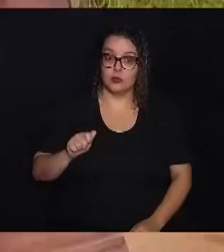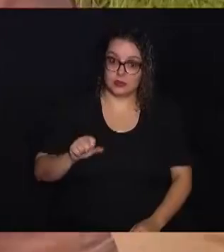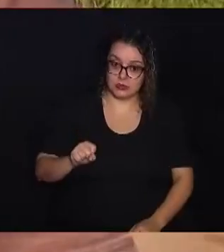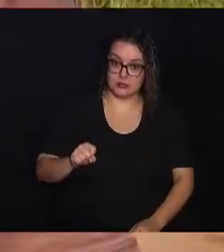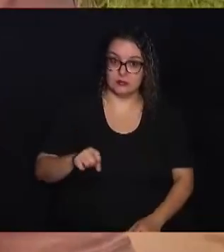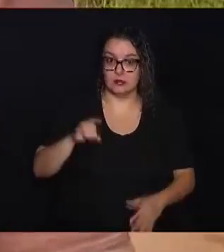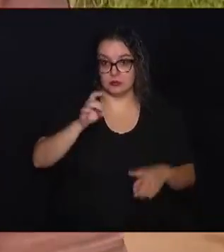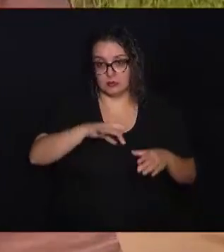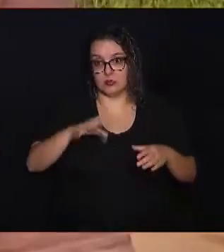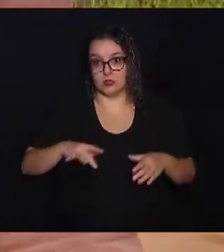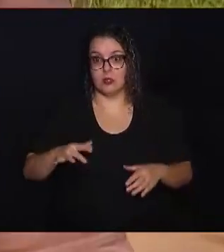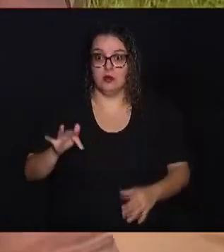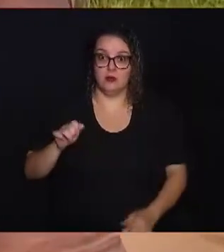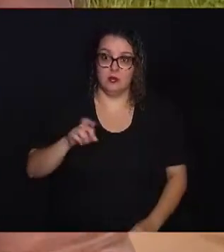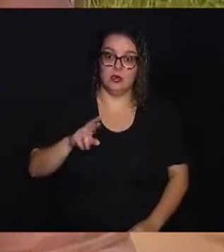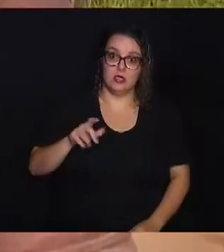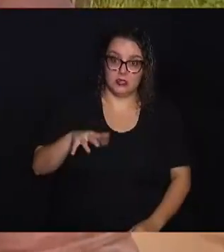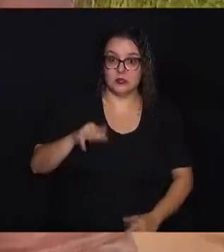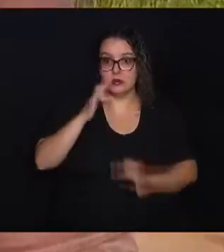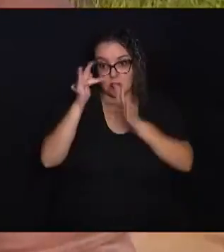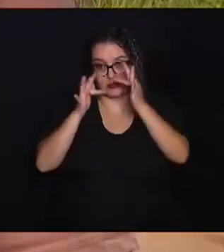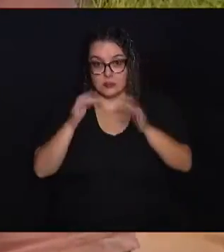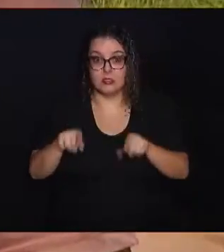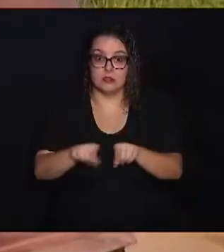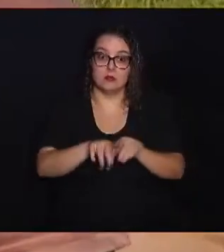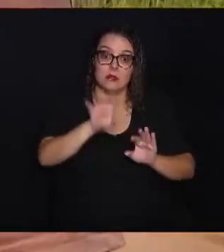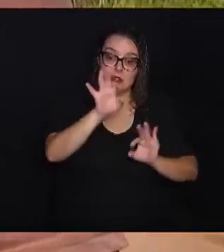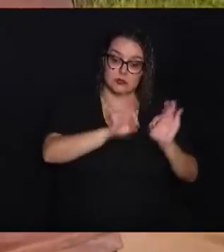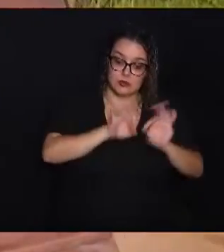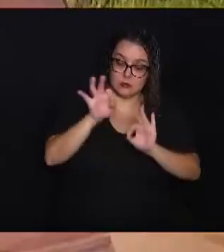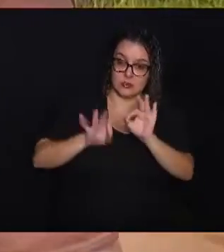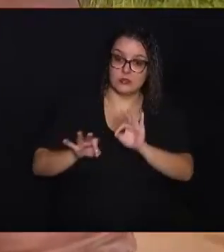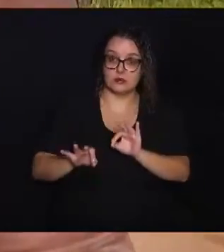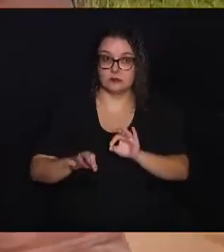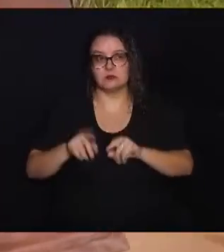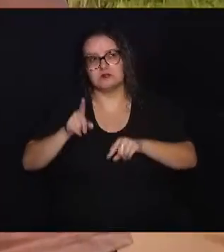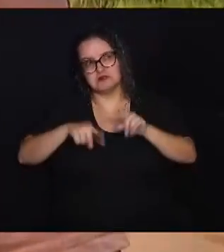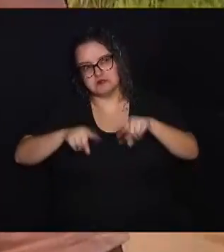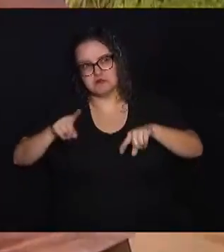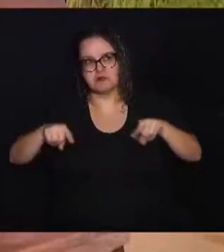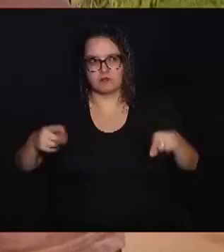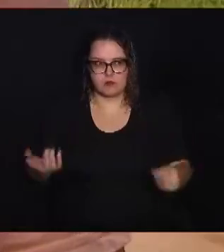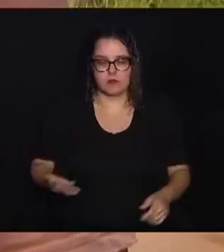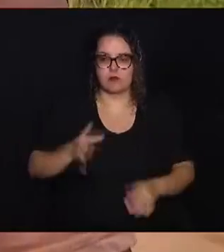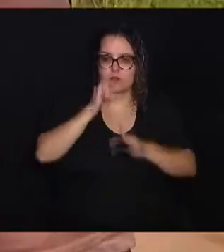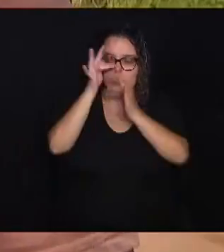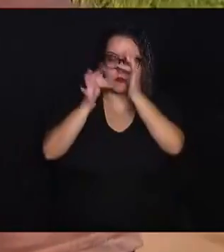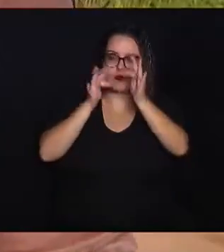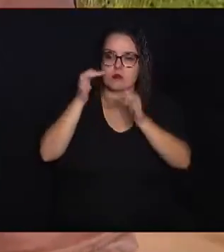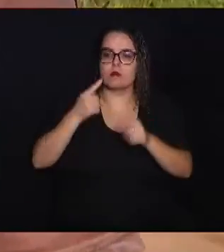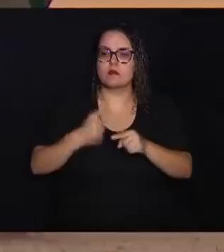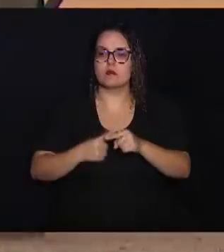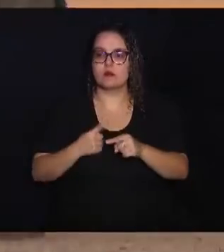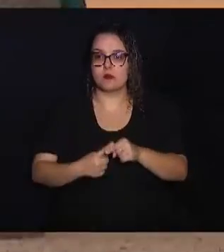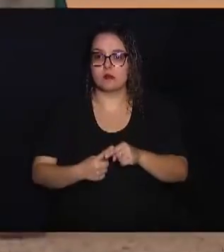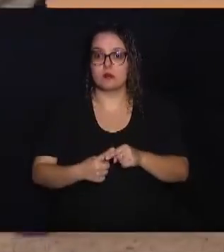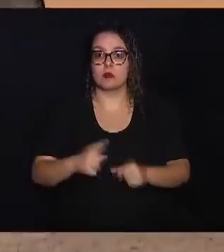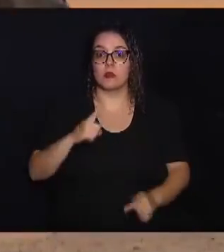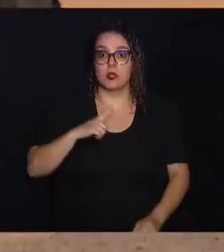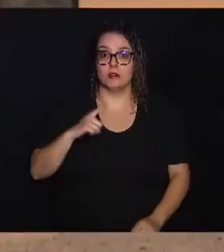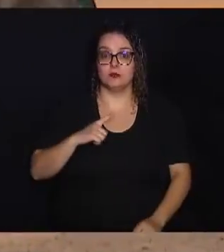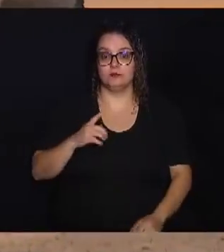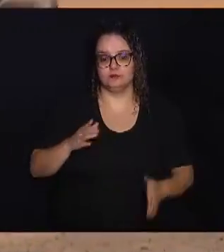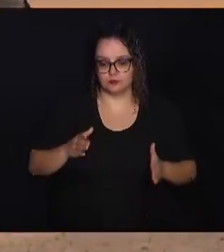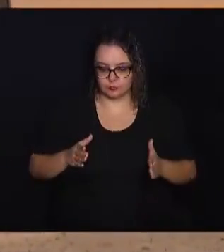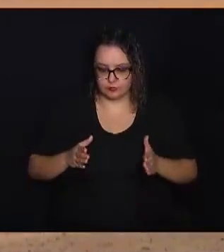plantas forrações, que são as flores, e as plantas ornamentais, né? Varia-se muito a parte de flor, por quê? Porque tem corredores, vamos